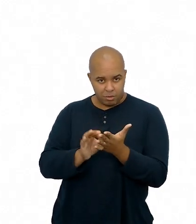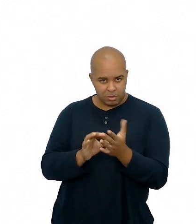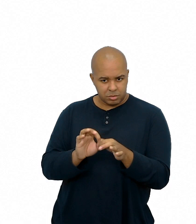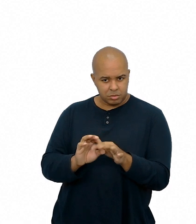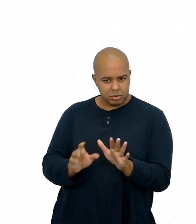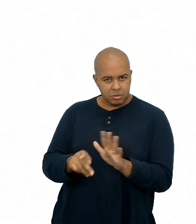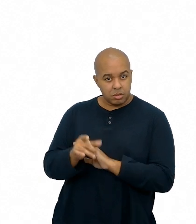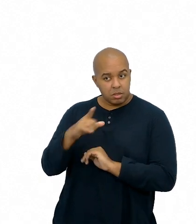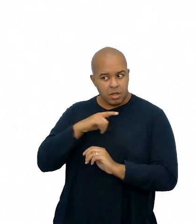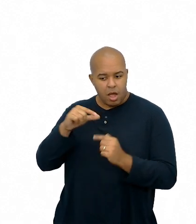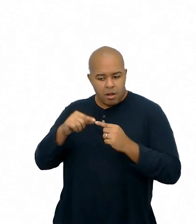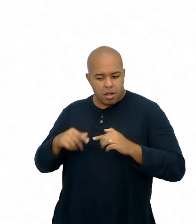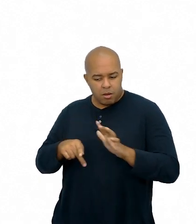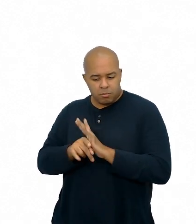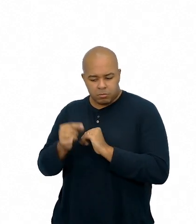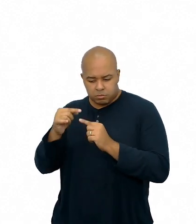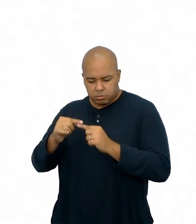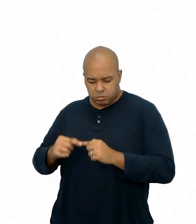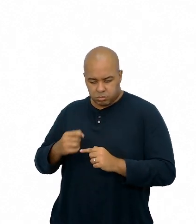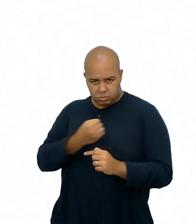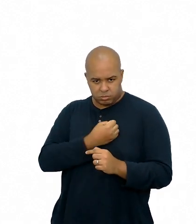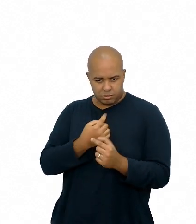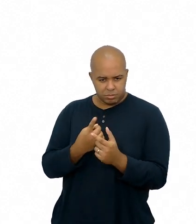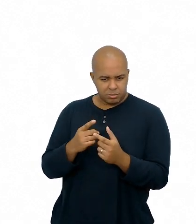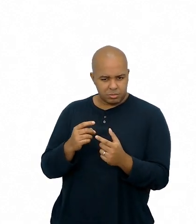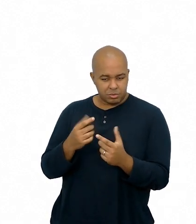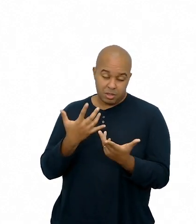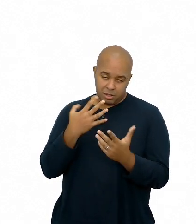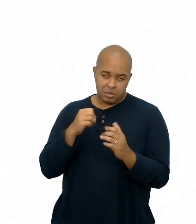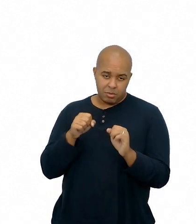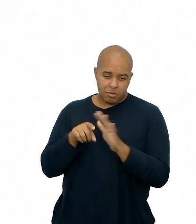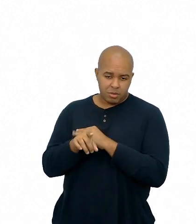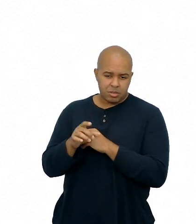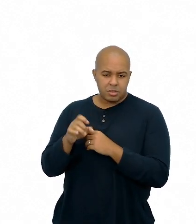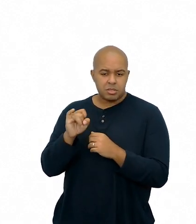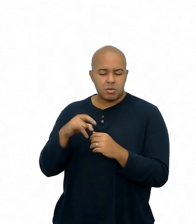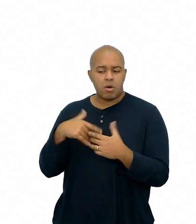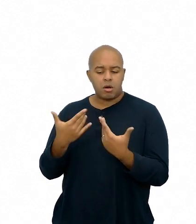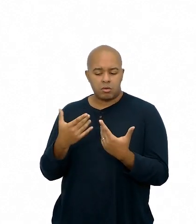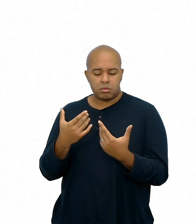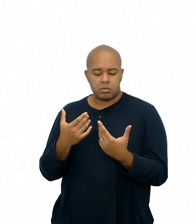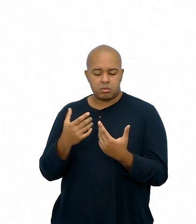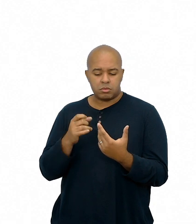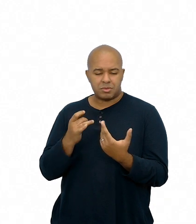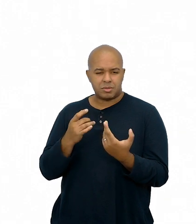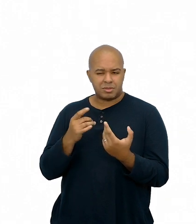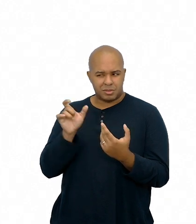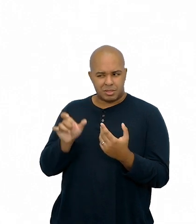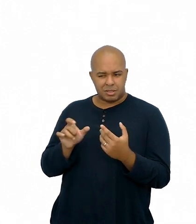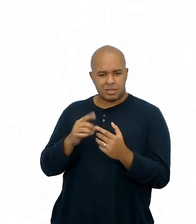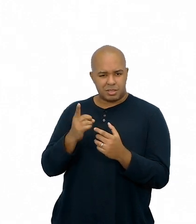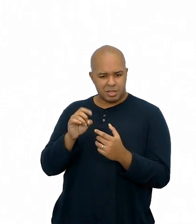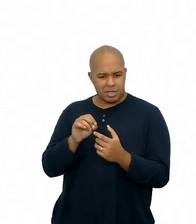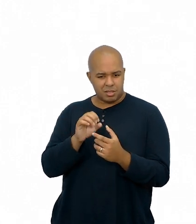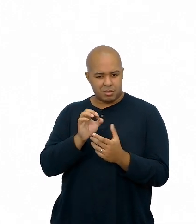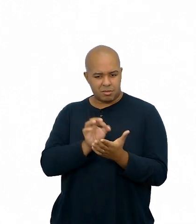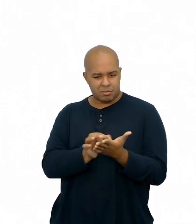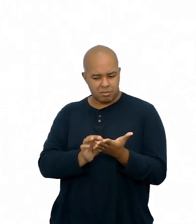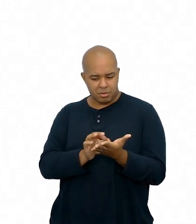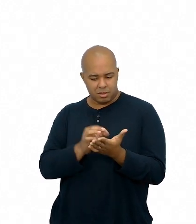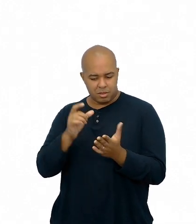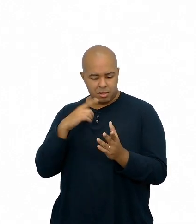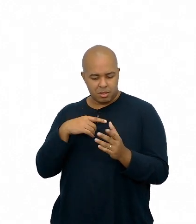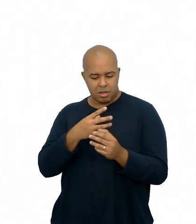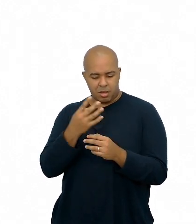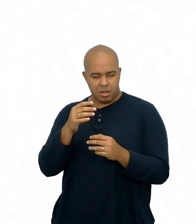soltas têm a ver com o número 104, né, acho que vocês podem ir perguntando, que esses 10, né, que essas 10 moedas e